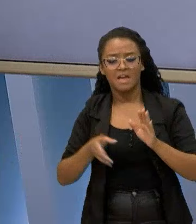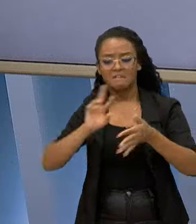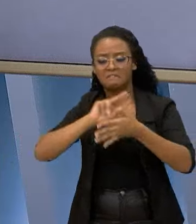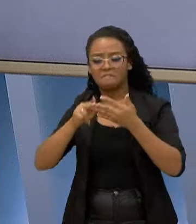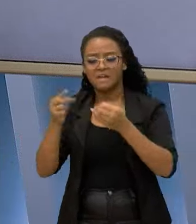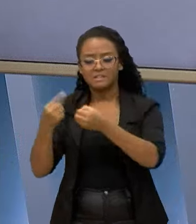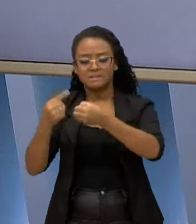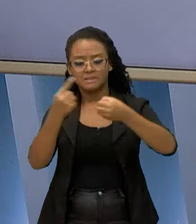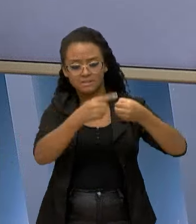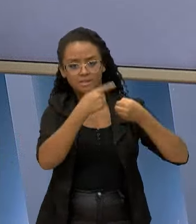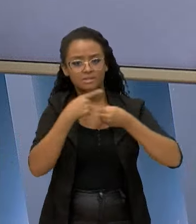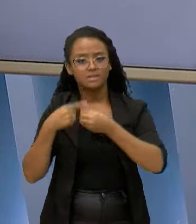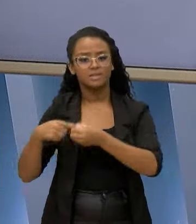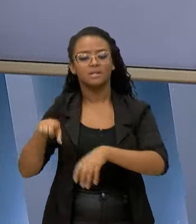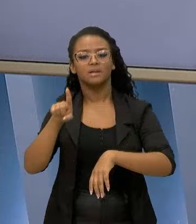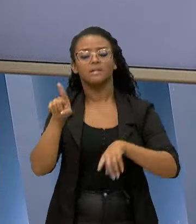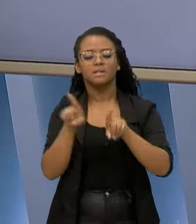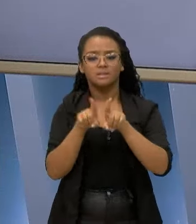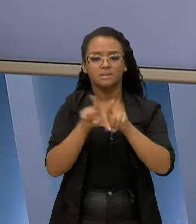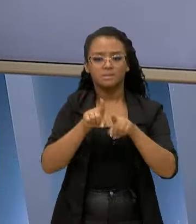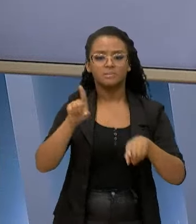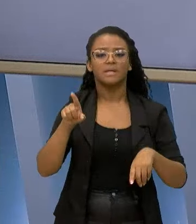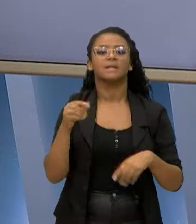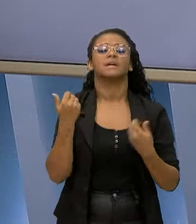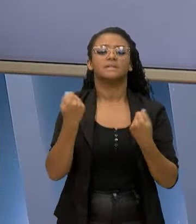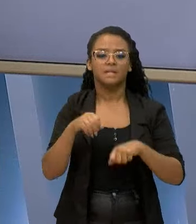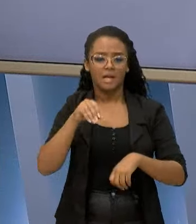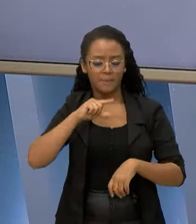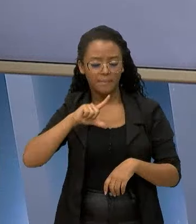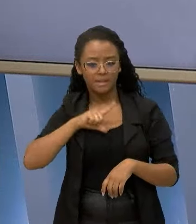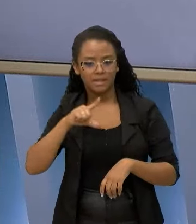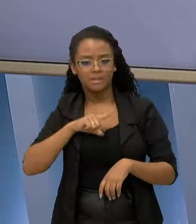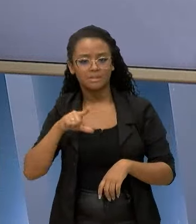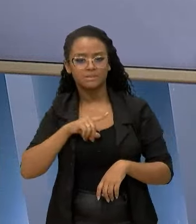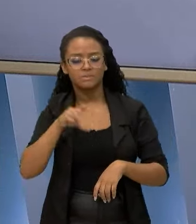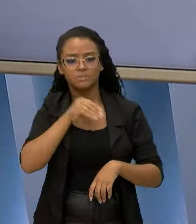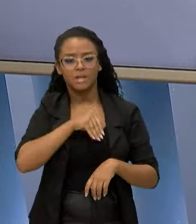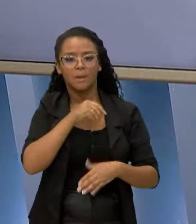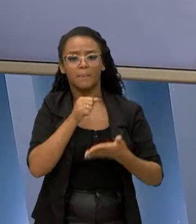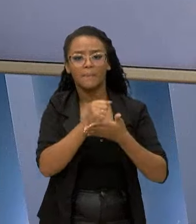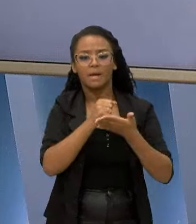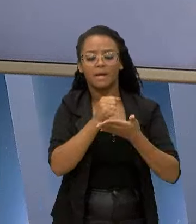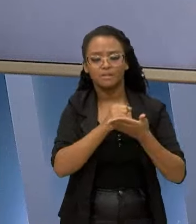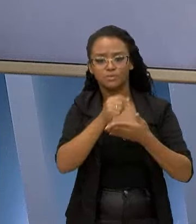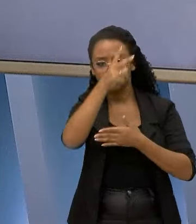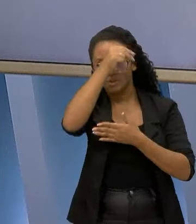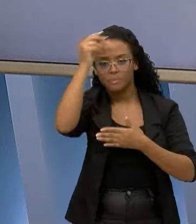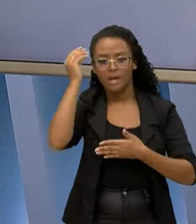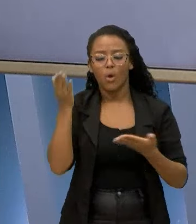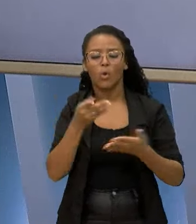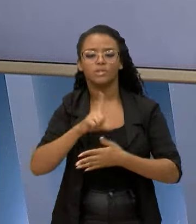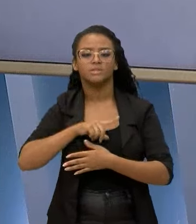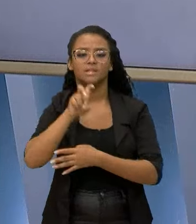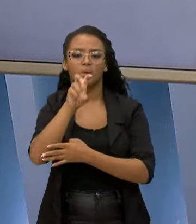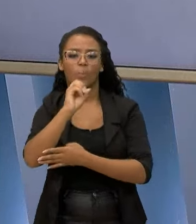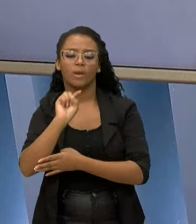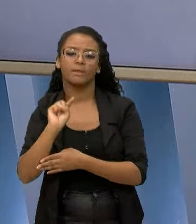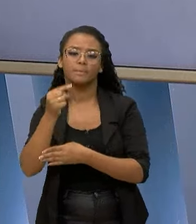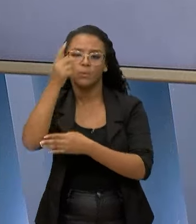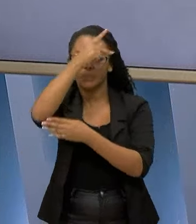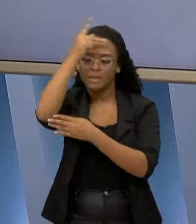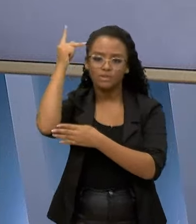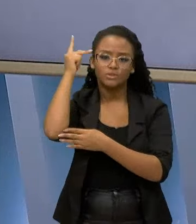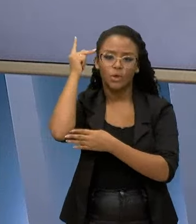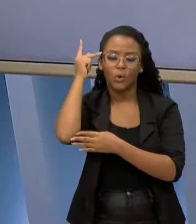Nós também temos condição de ter uma renda básica municipal. Nós temos hoje 50 mil pessoas que estão